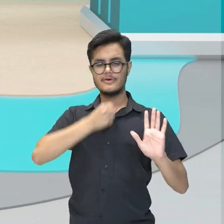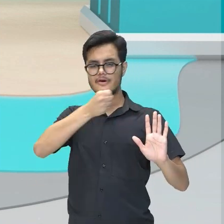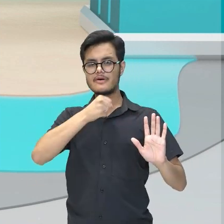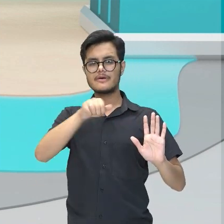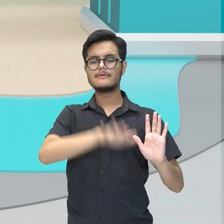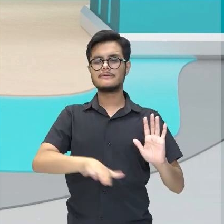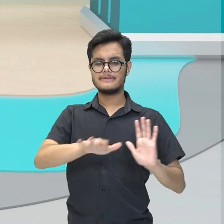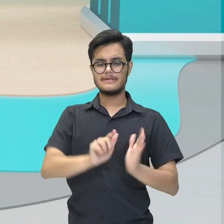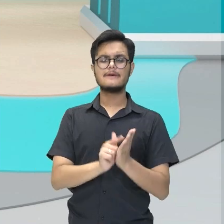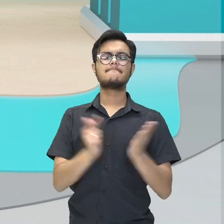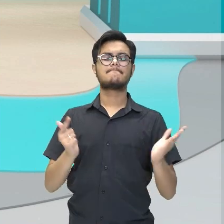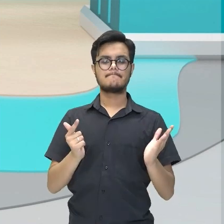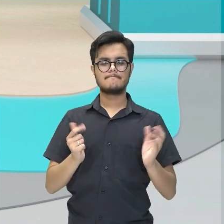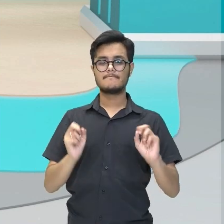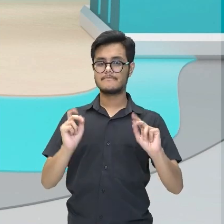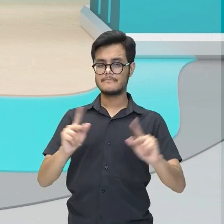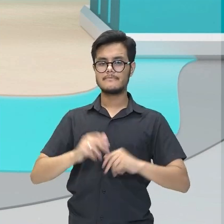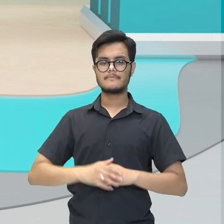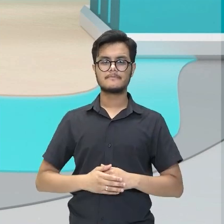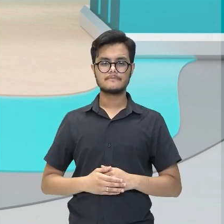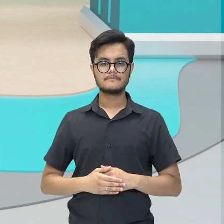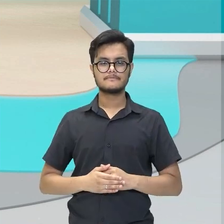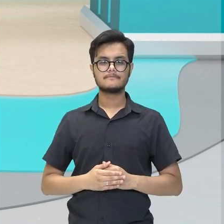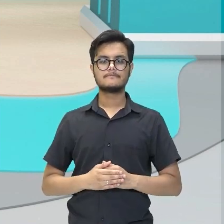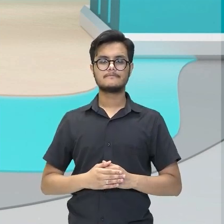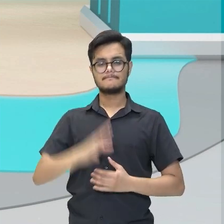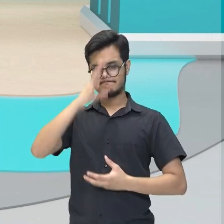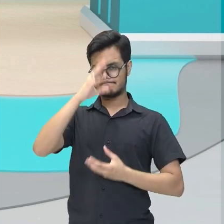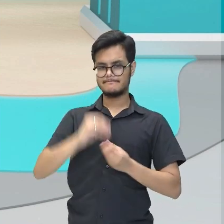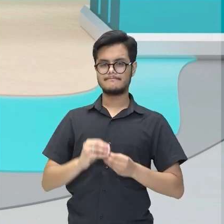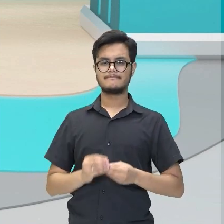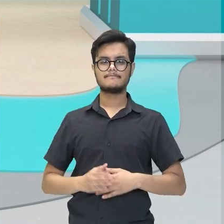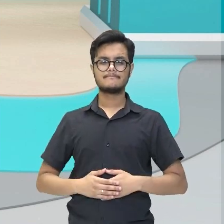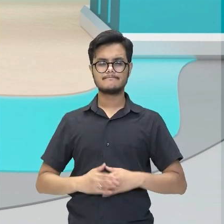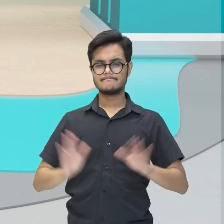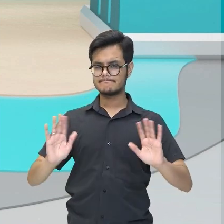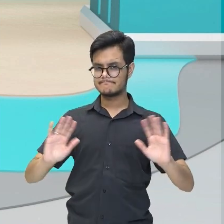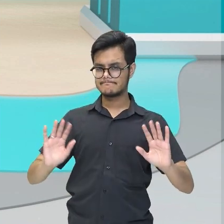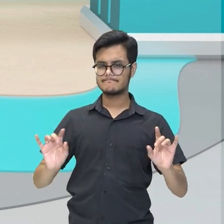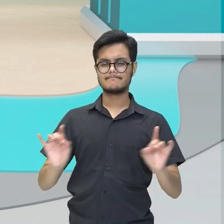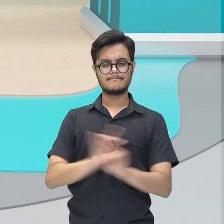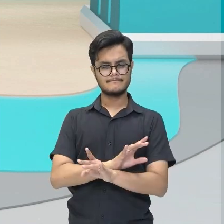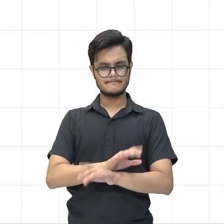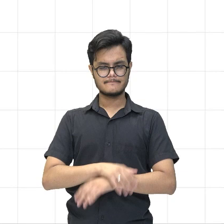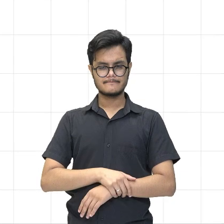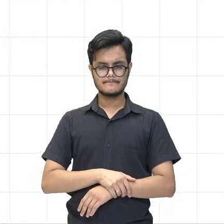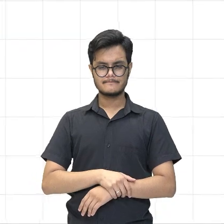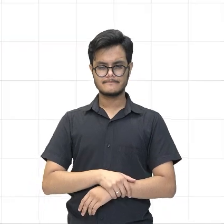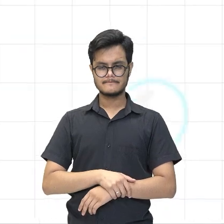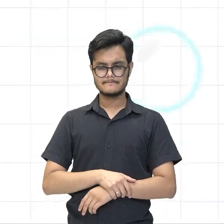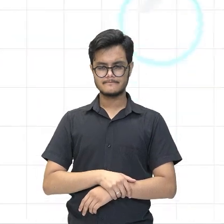campo jornalístico midiático, certo? Compreendido? Então, encerramos nossa aula aqui.